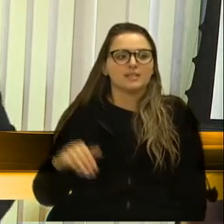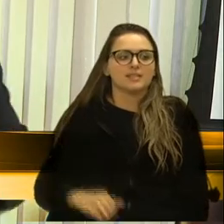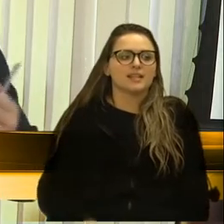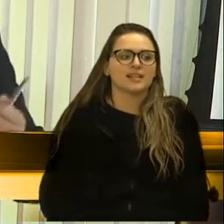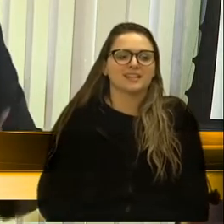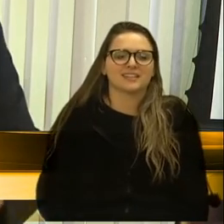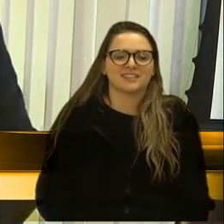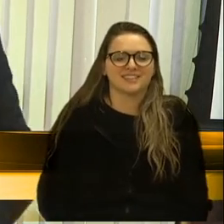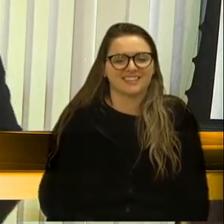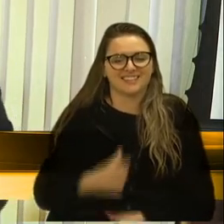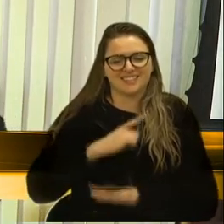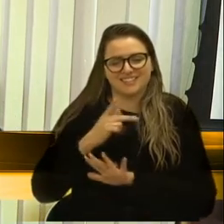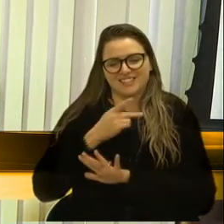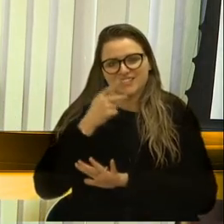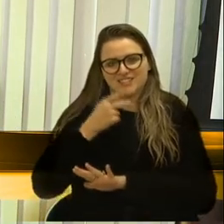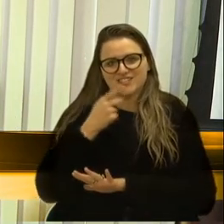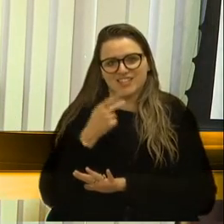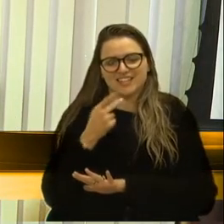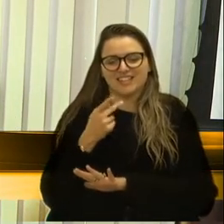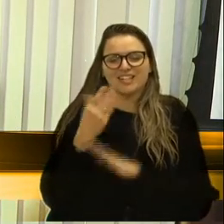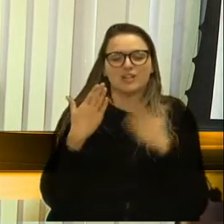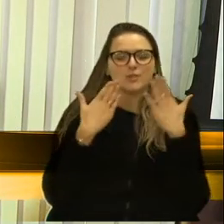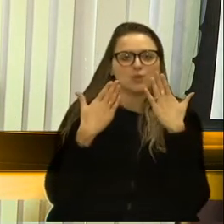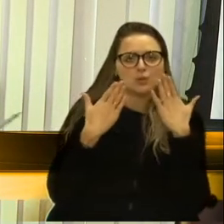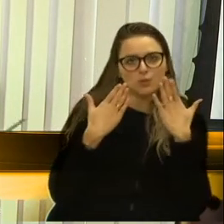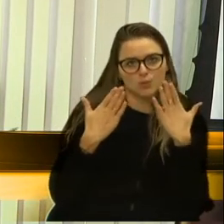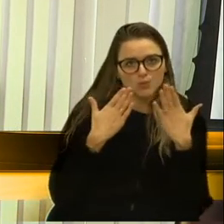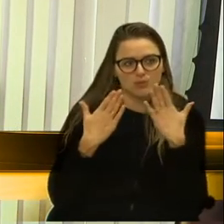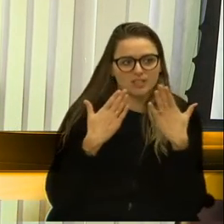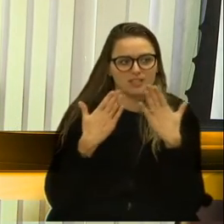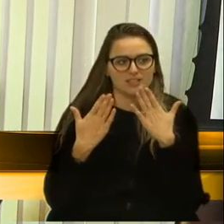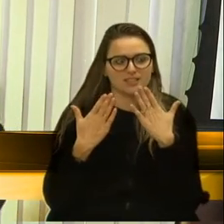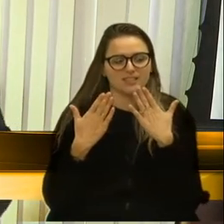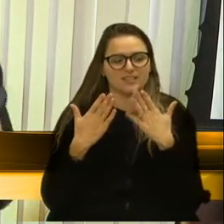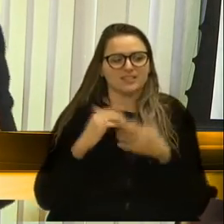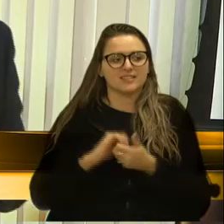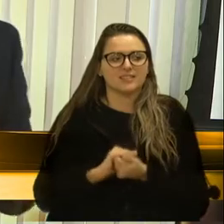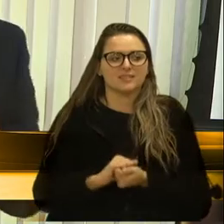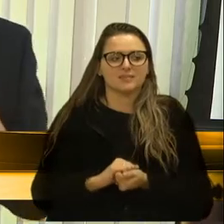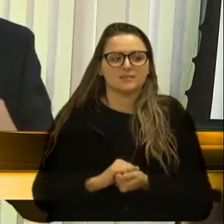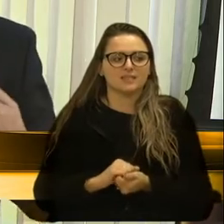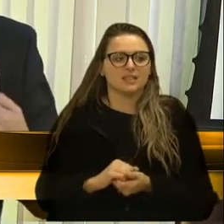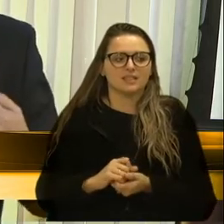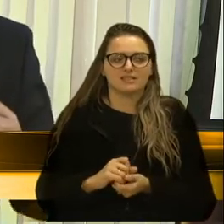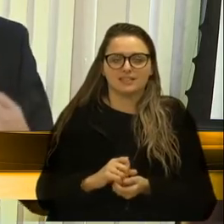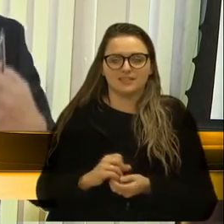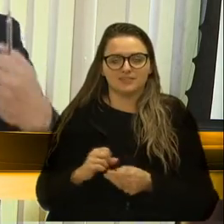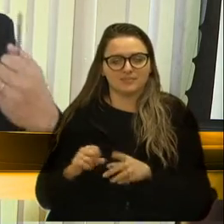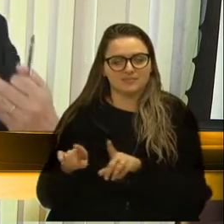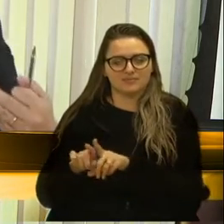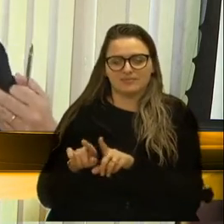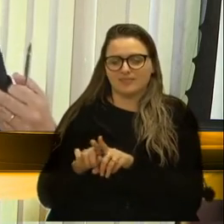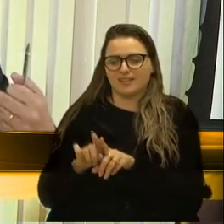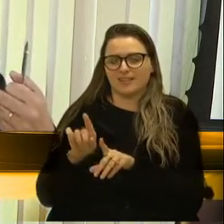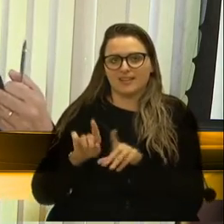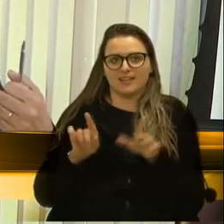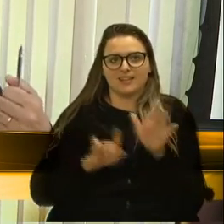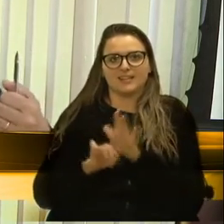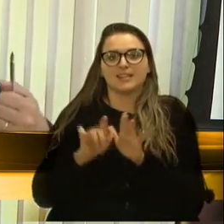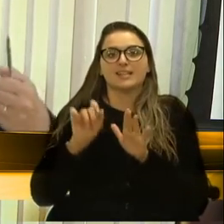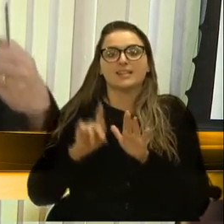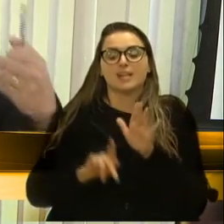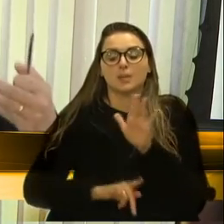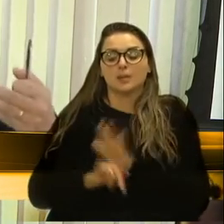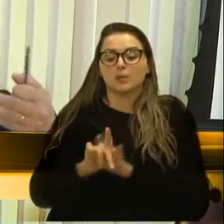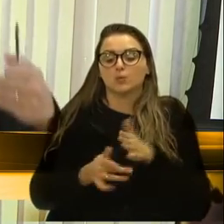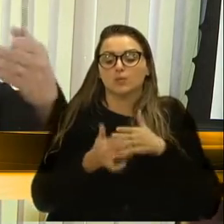perguntam, questionam, tiram dúvidas, e o governador responde. E eu sou da opinião de que o jornalista, quem pergunta, conduz.